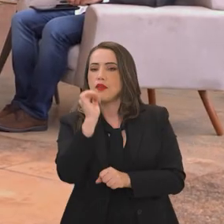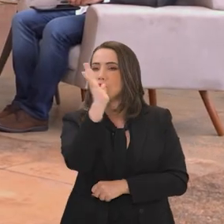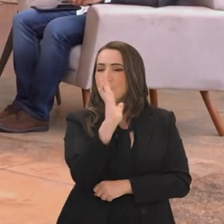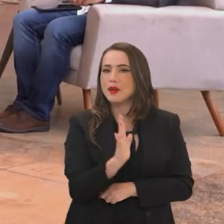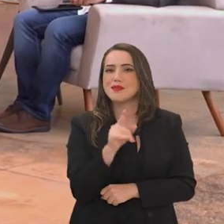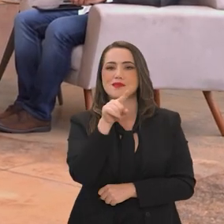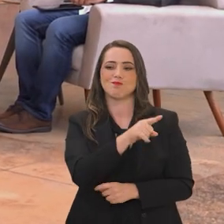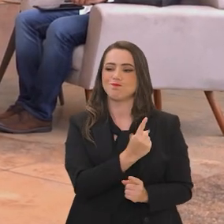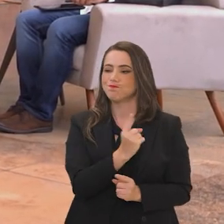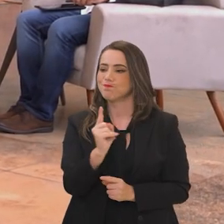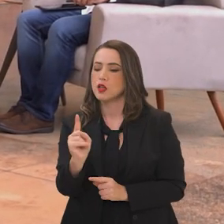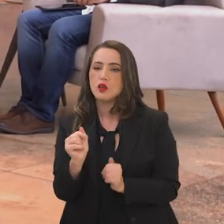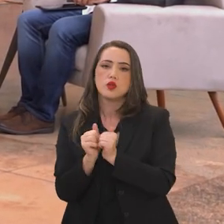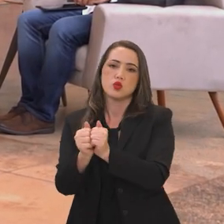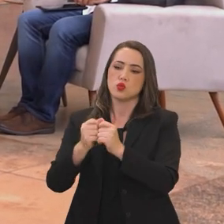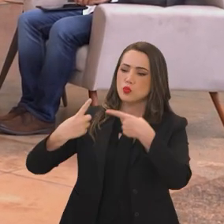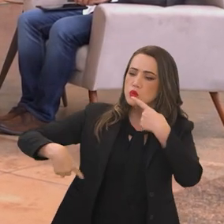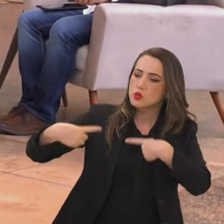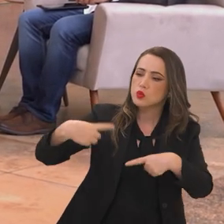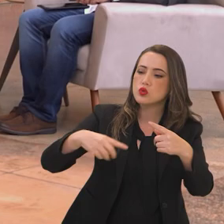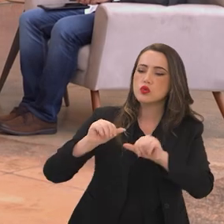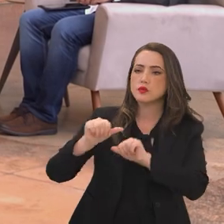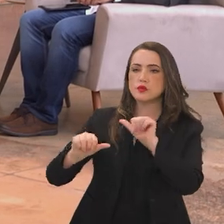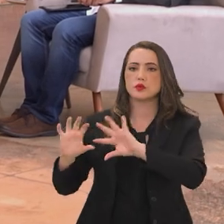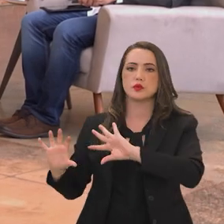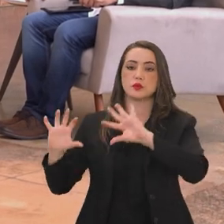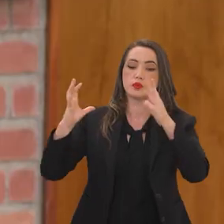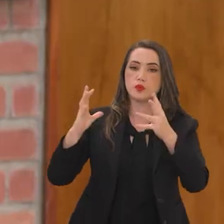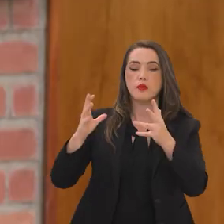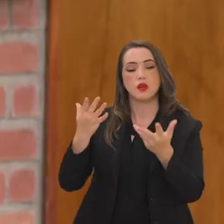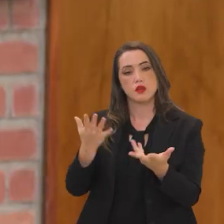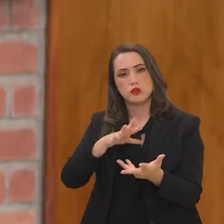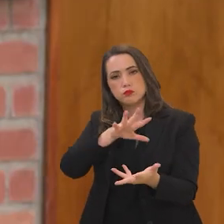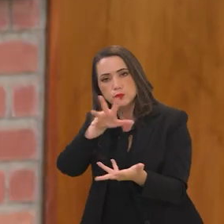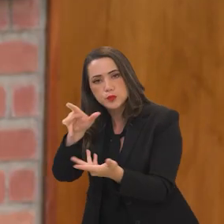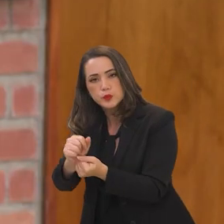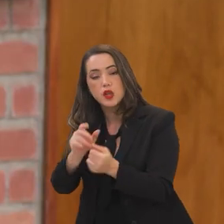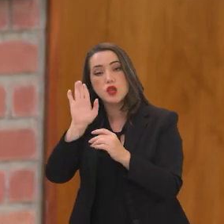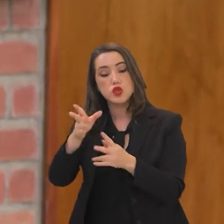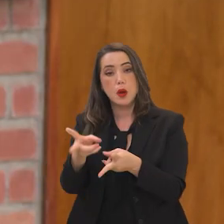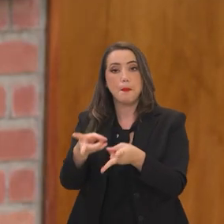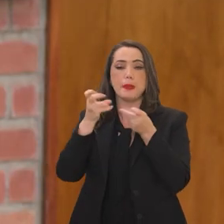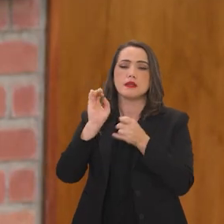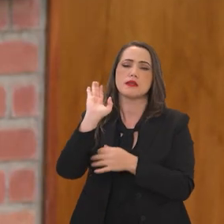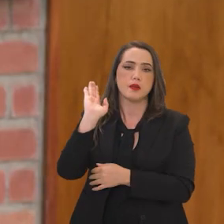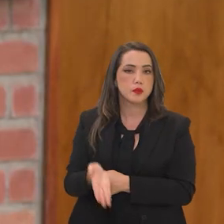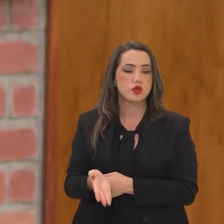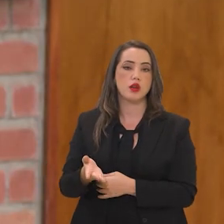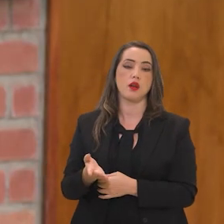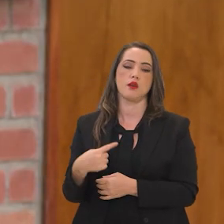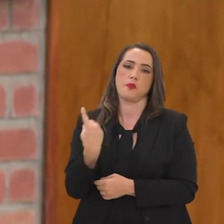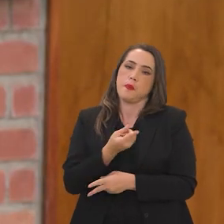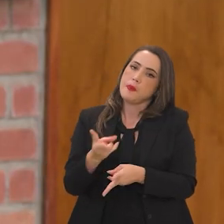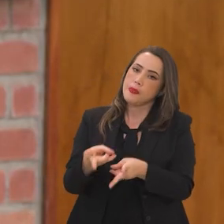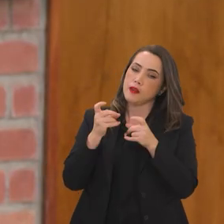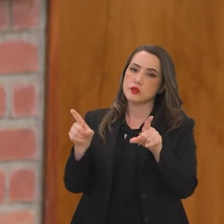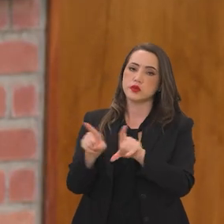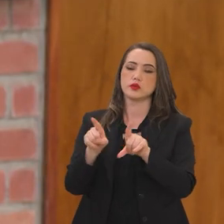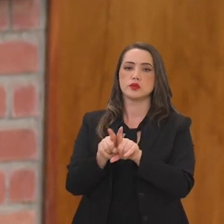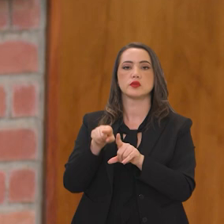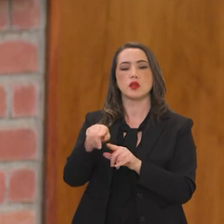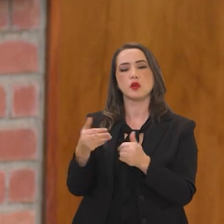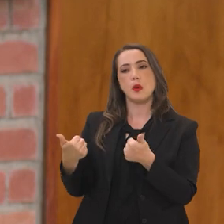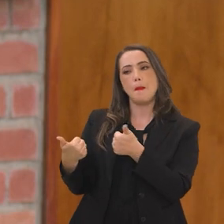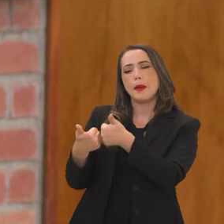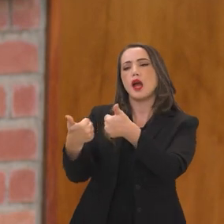grupo que vai ser tão importante nessa discussão das mudanças ambientais globais acho que isso já é perceptível e perceptível também pela